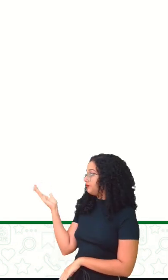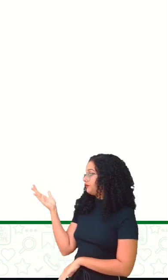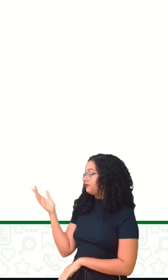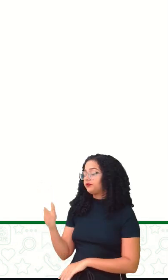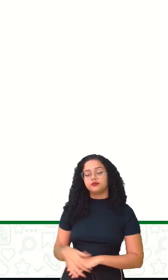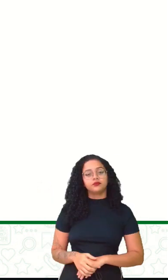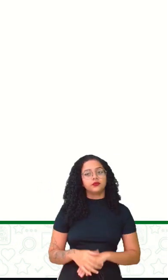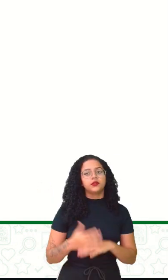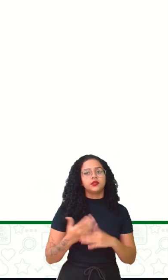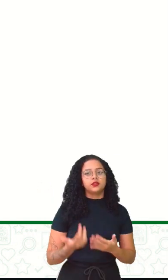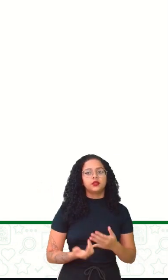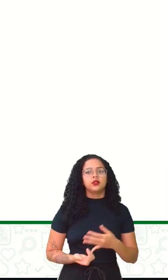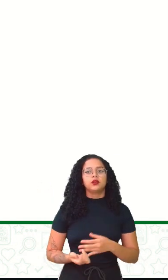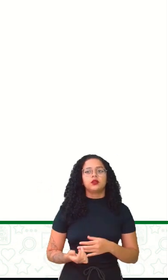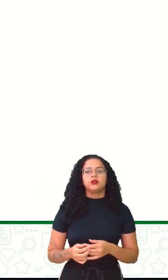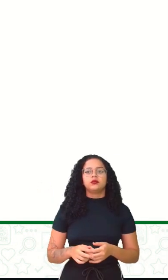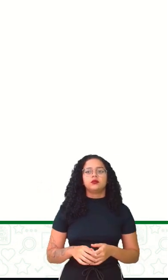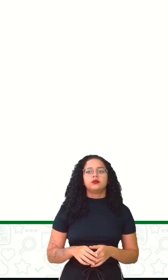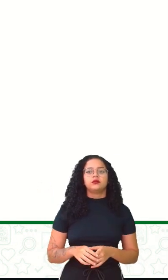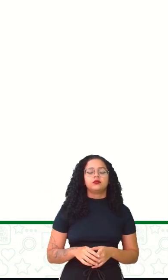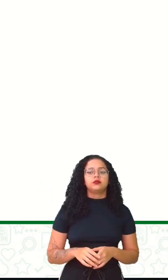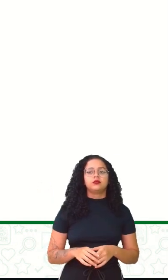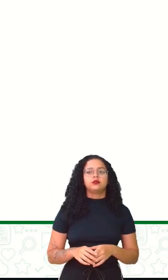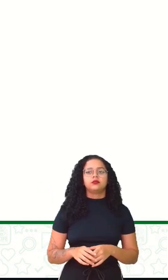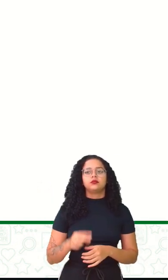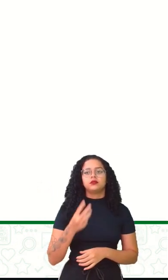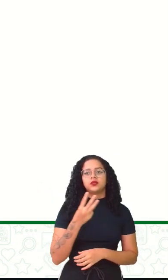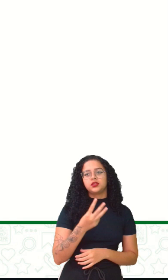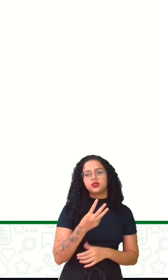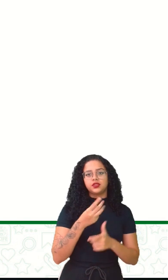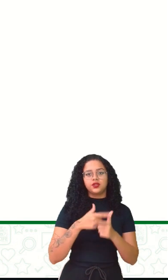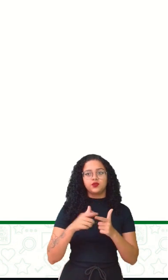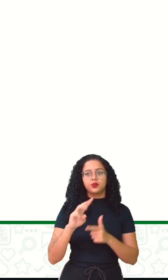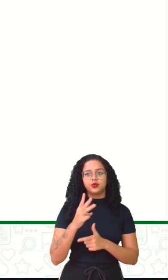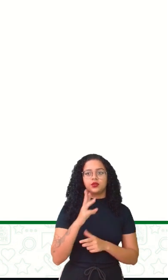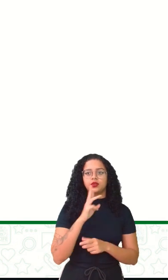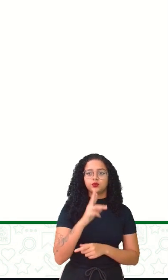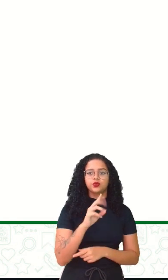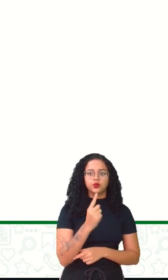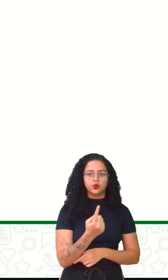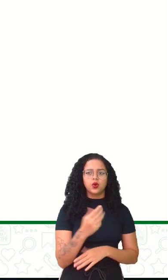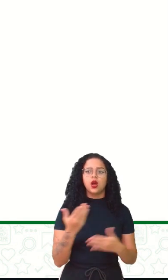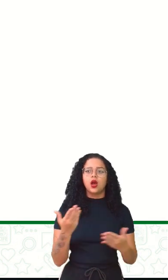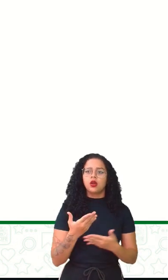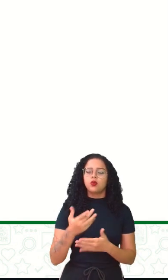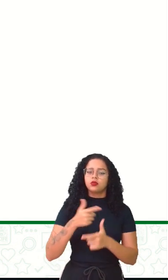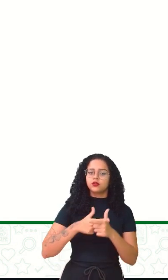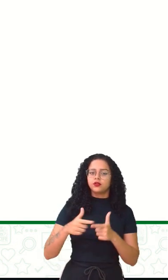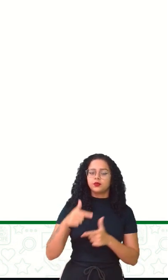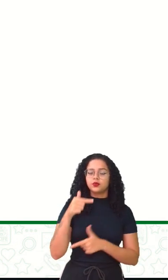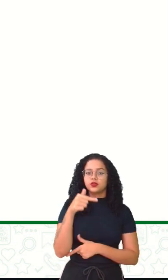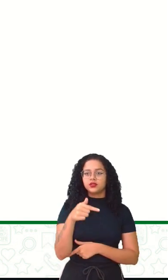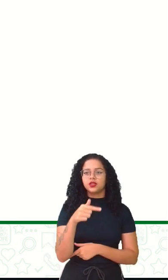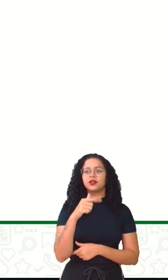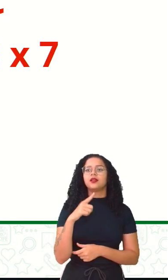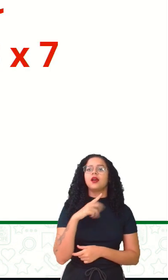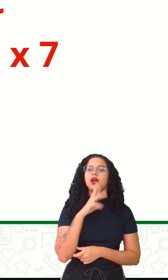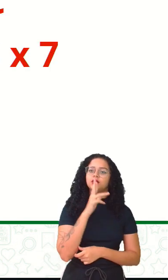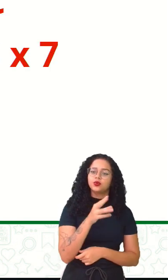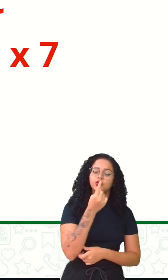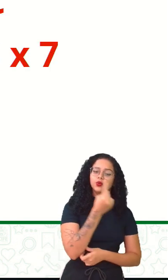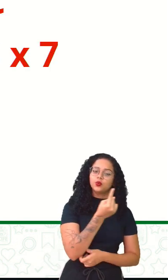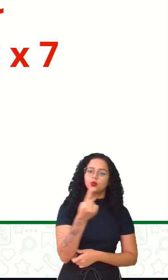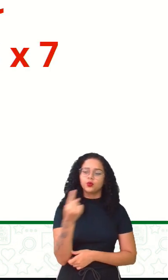ó, 1, 3 dividido por 3 vai dar 1, e o 7. Aí eu vou dividir por 7, e aí eu vou ter 1, 1 e